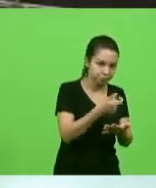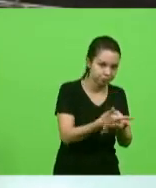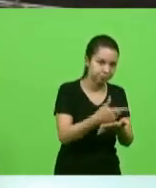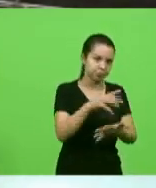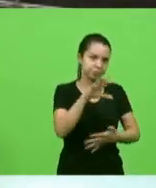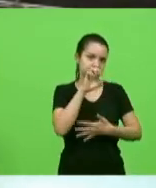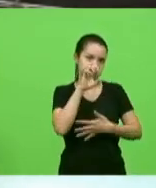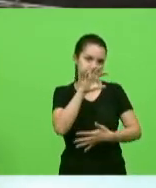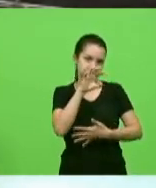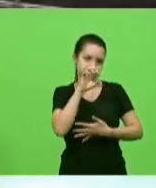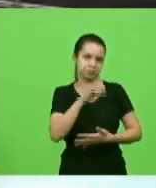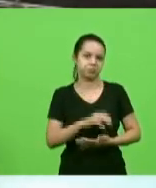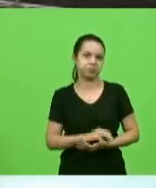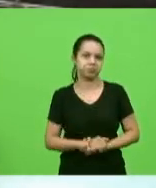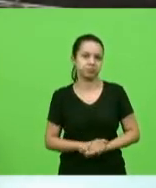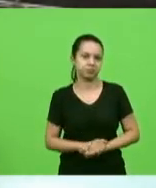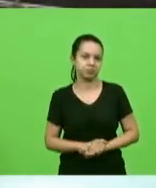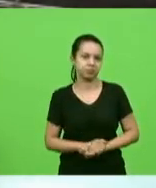dos respiradores